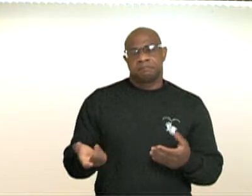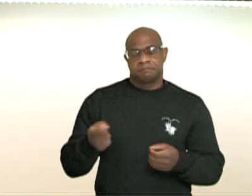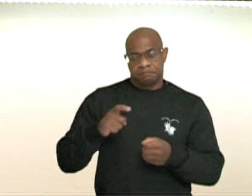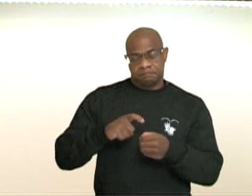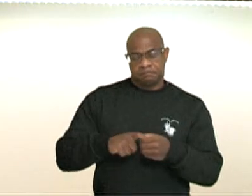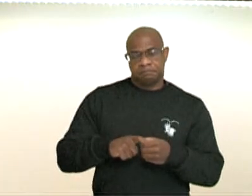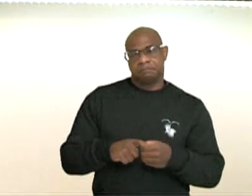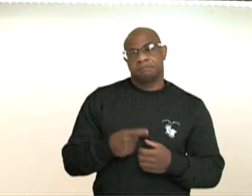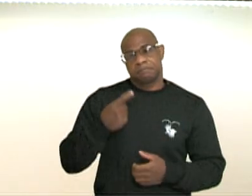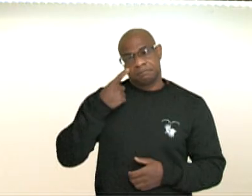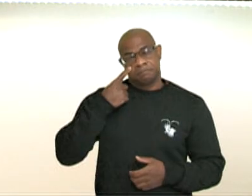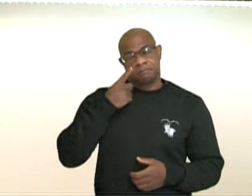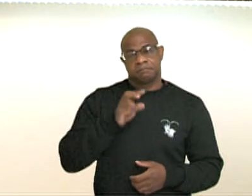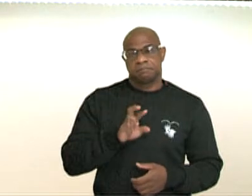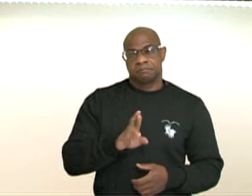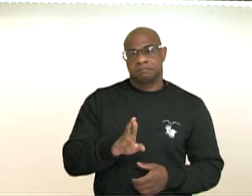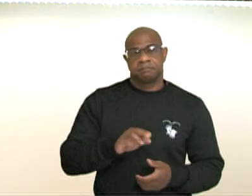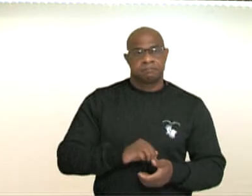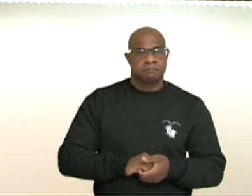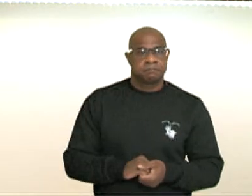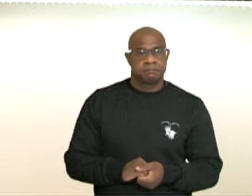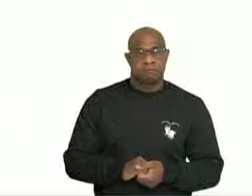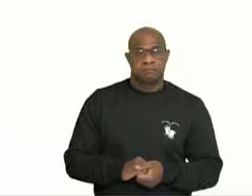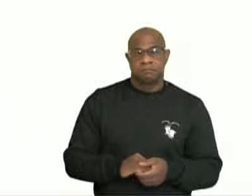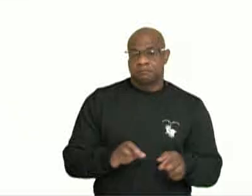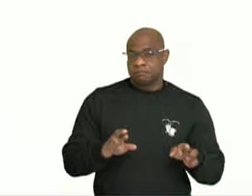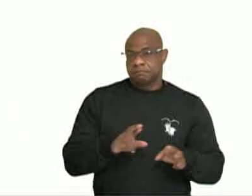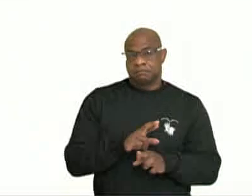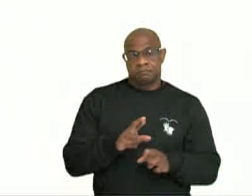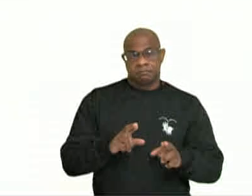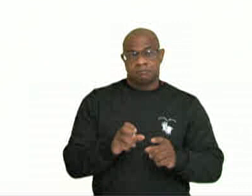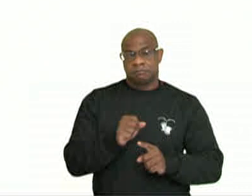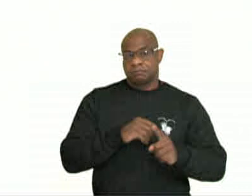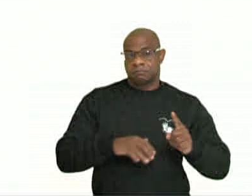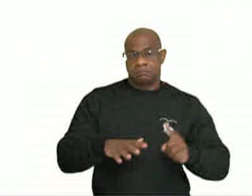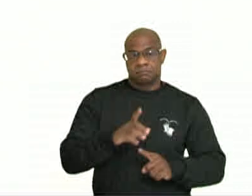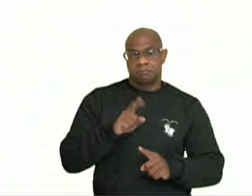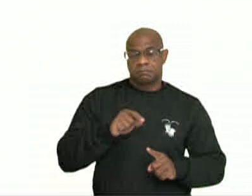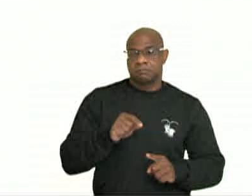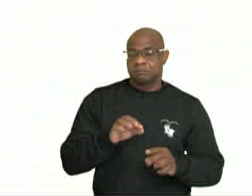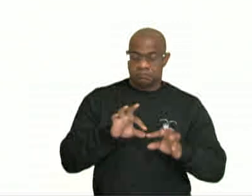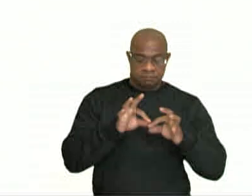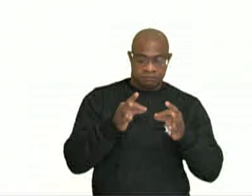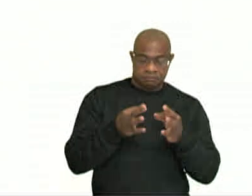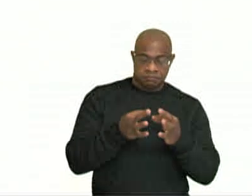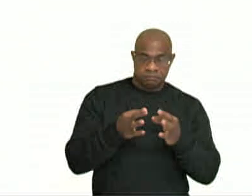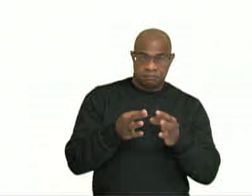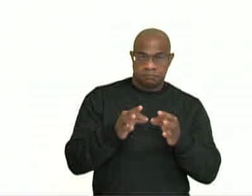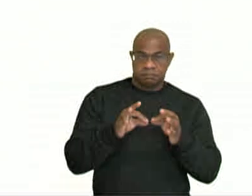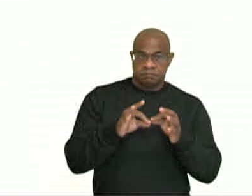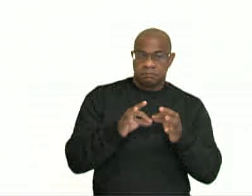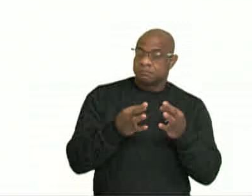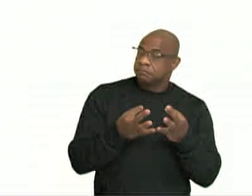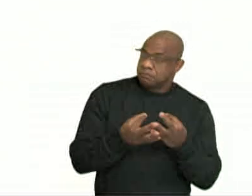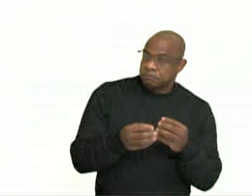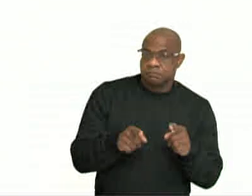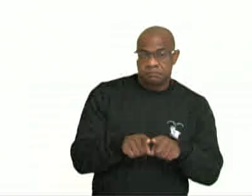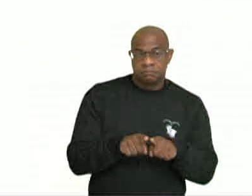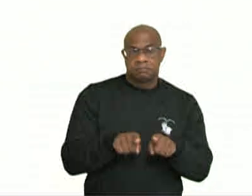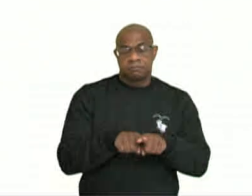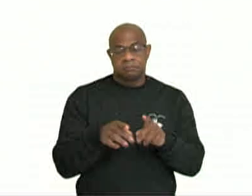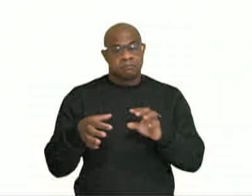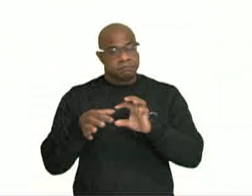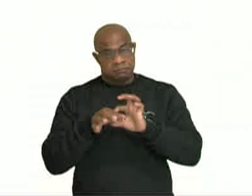Voltei? Bora lá corrigir? Relações sociais entre os povos indígenas são as de parentesco e de alianças. As relações de parentesco